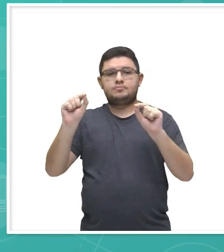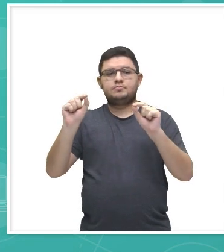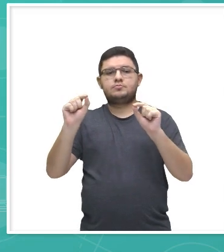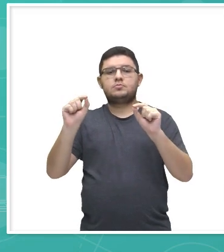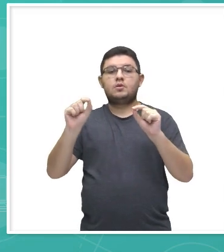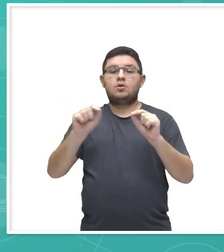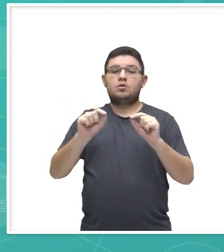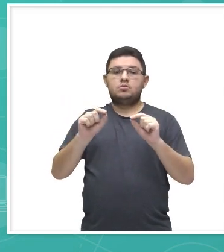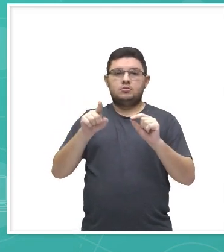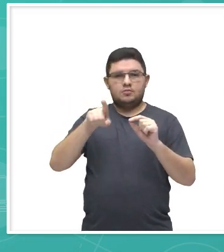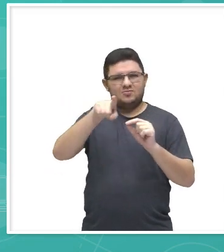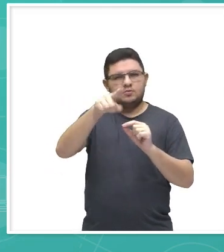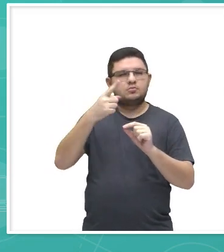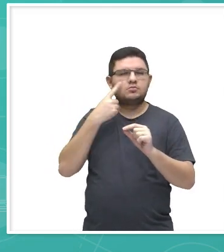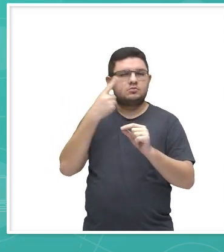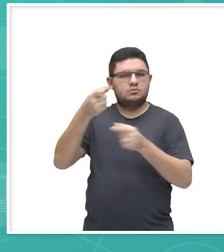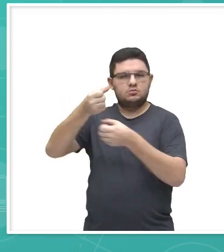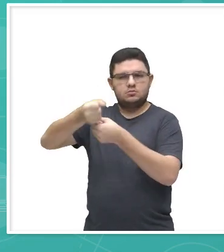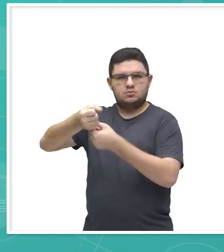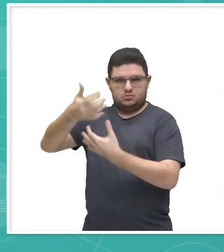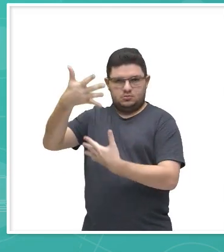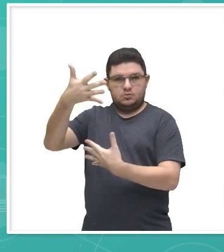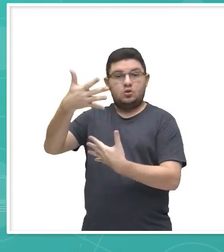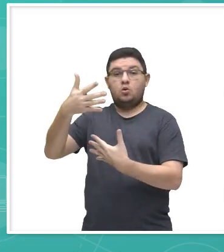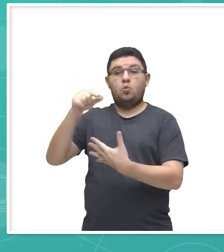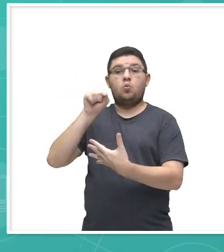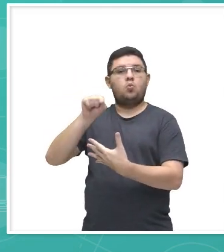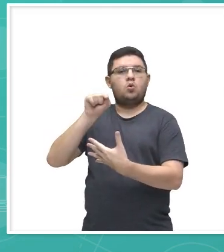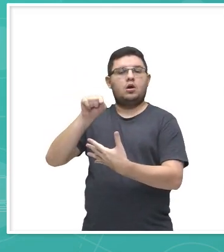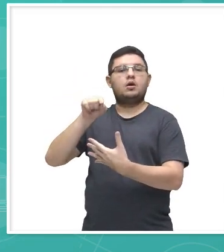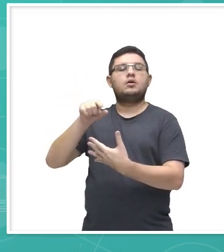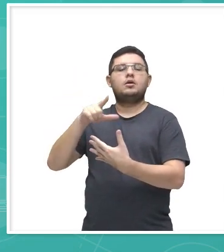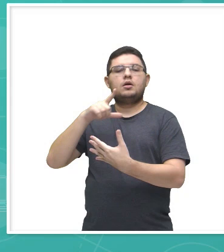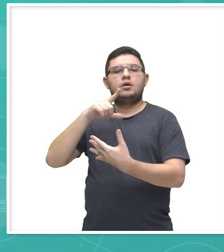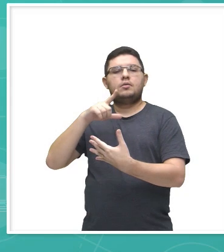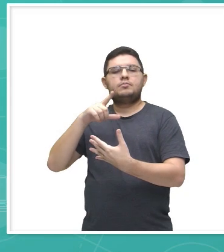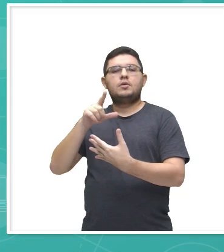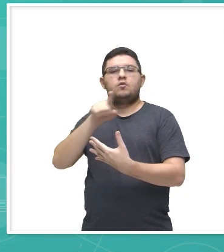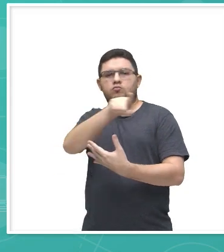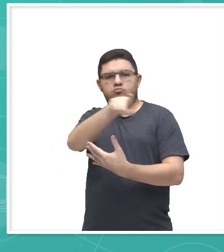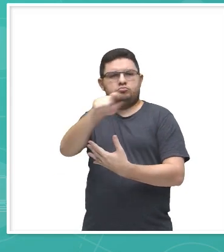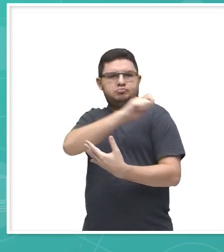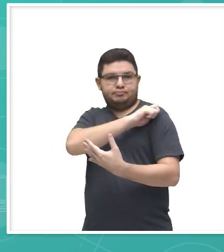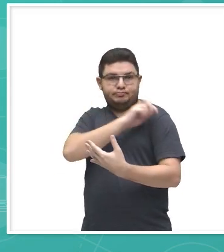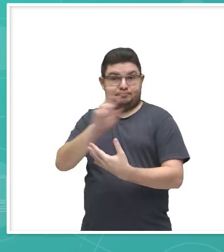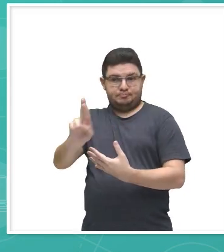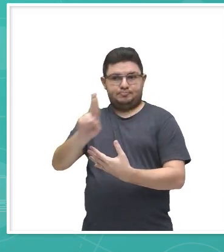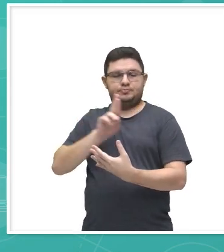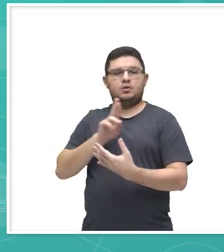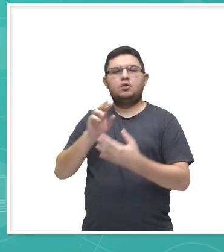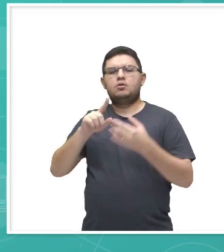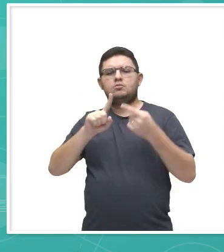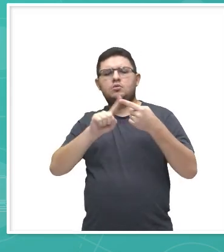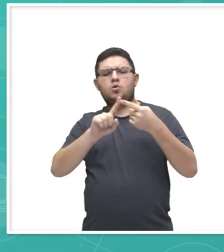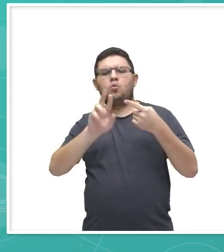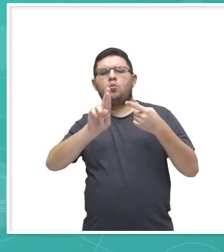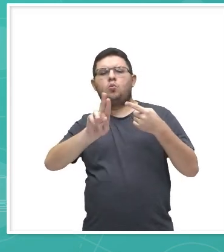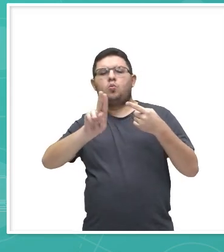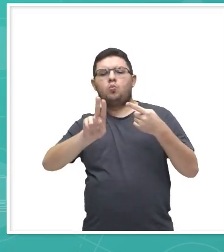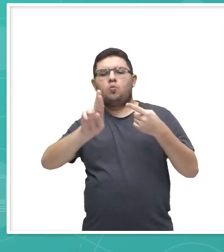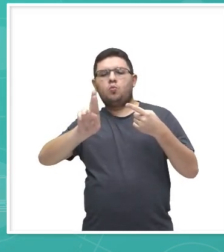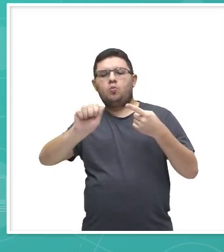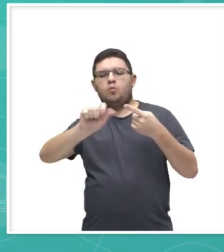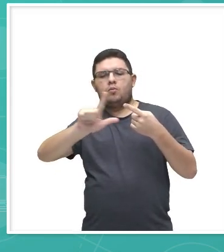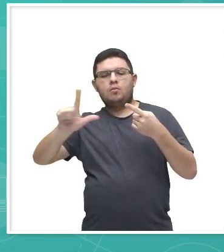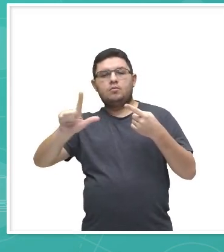no chat para a gente, a diferença entre o rural e o agrário. Aí, o que você vai fazer? A gente tem algumas questões, aí você